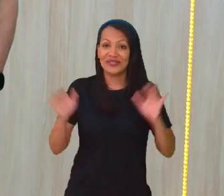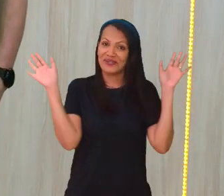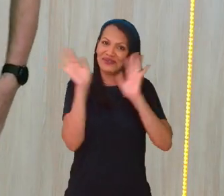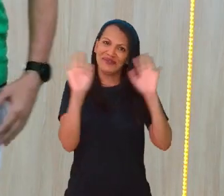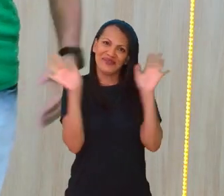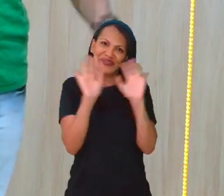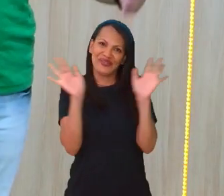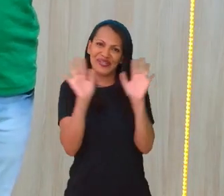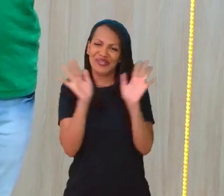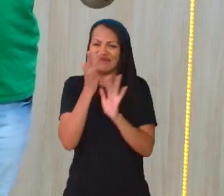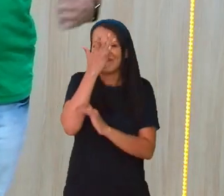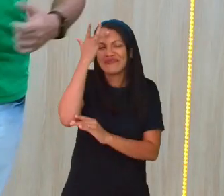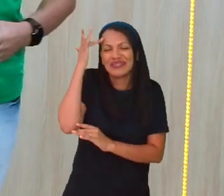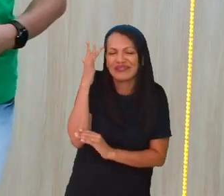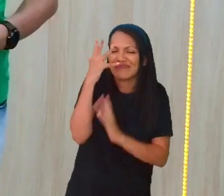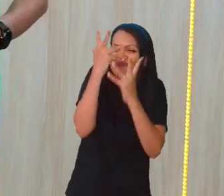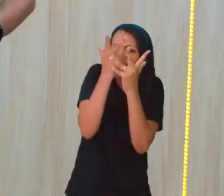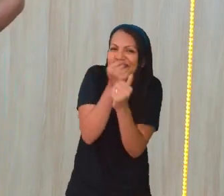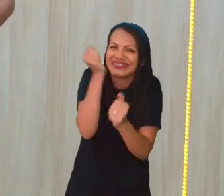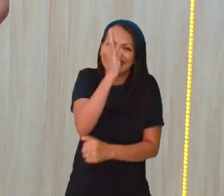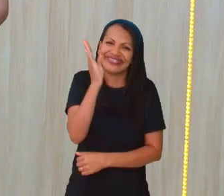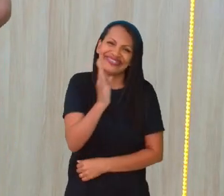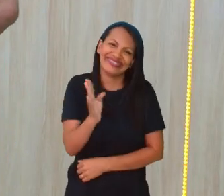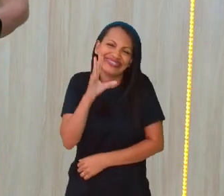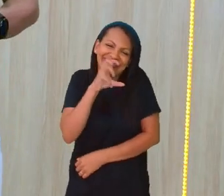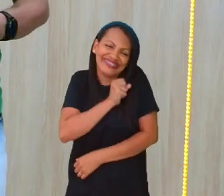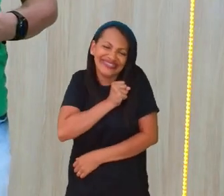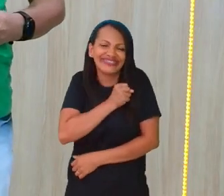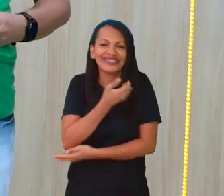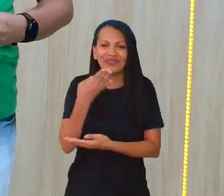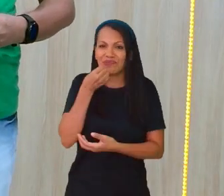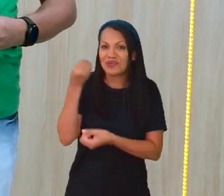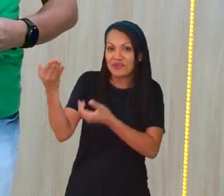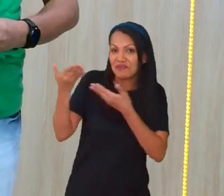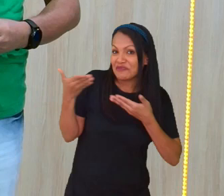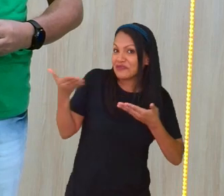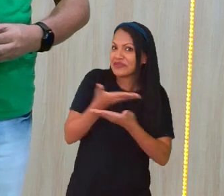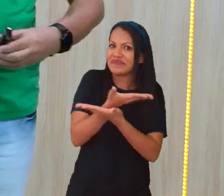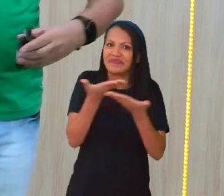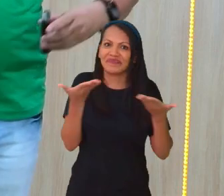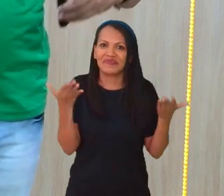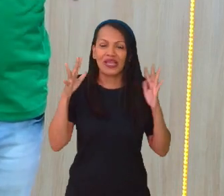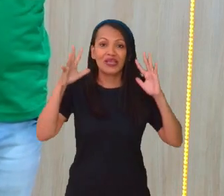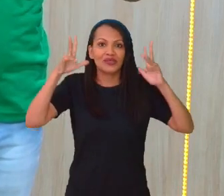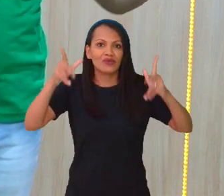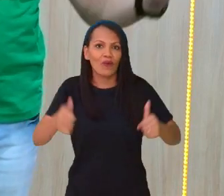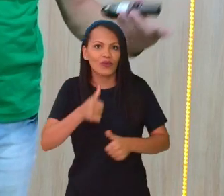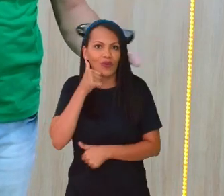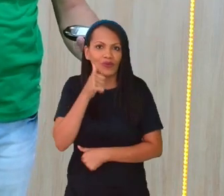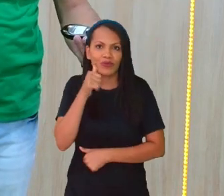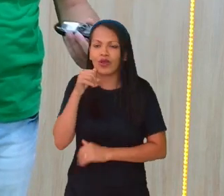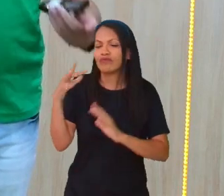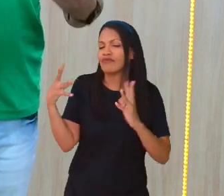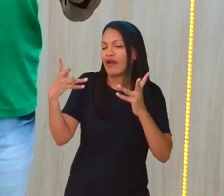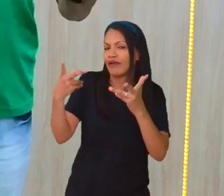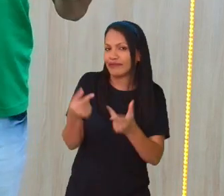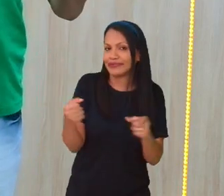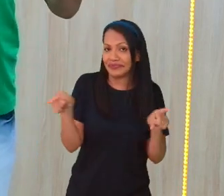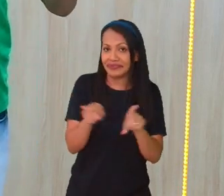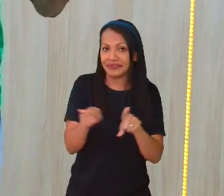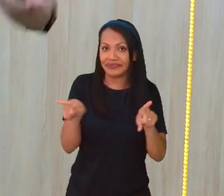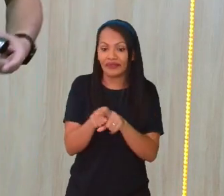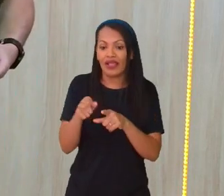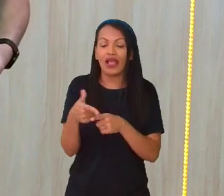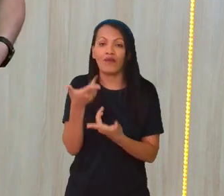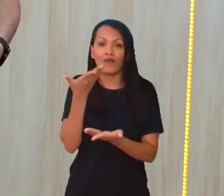Alô, gente bonita do meu Brasil varonil! Sejam todos bem-vindos, todas bem-vindas a uma